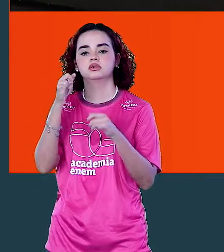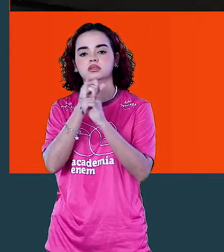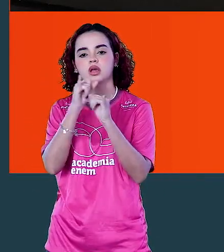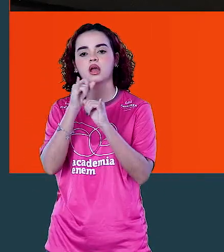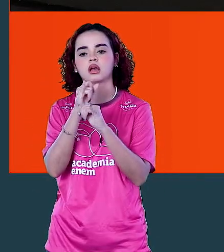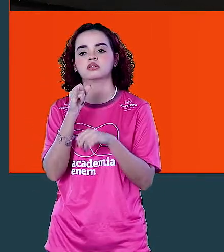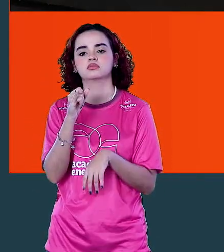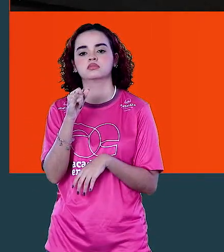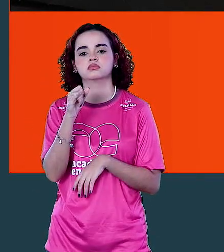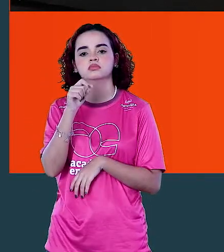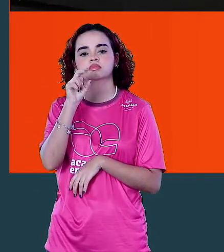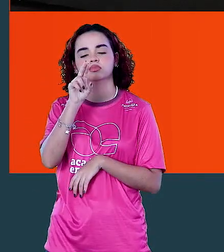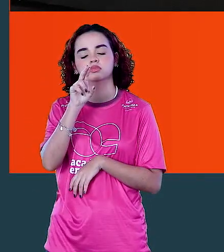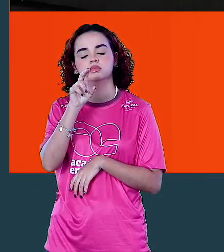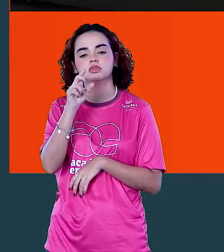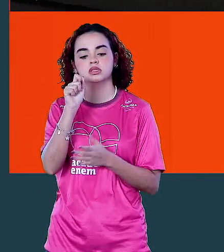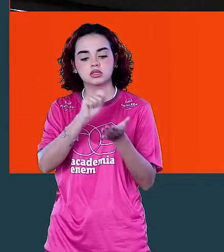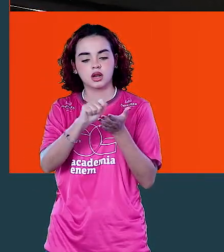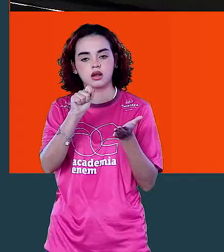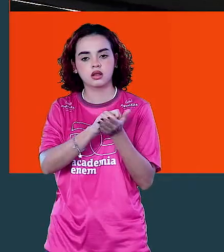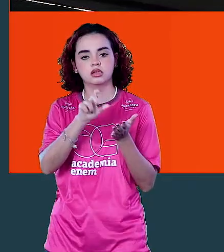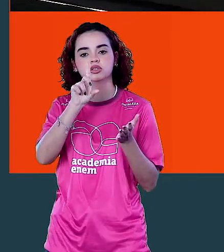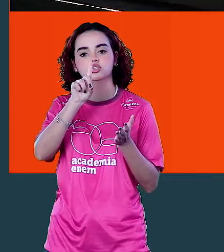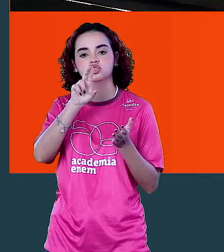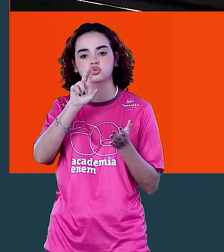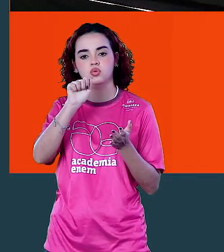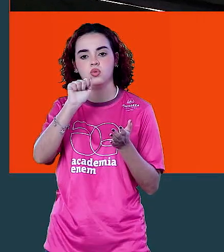aí. Duas cargas.